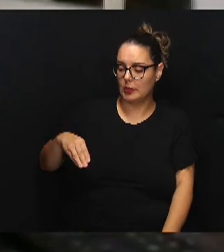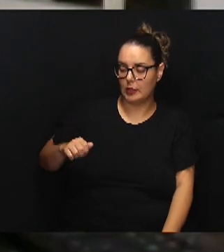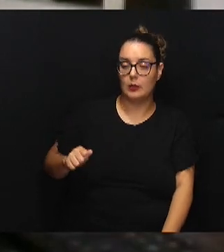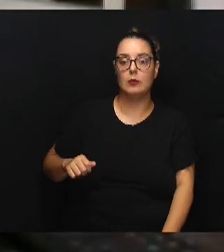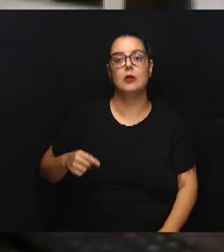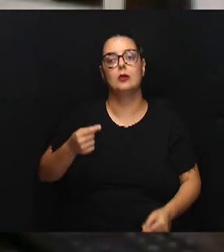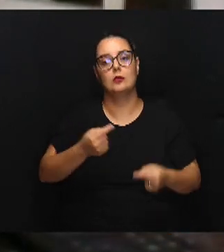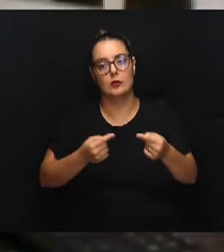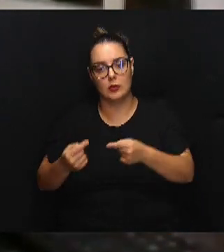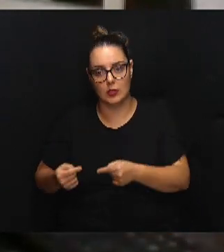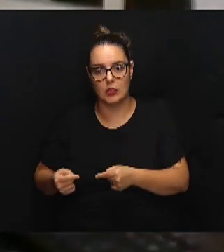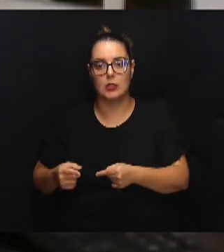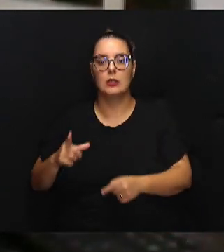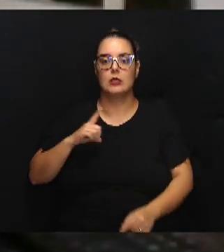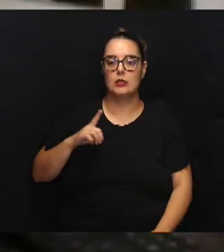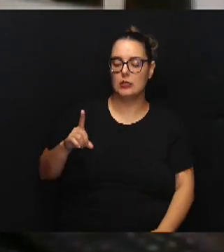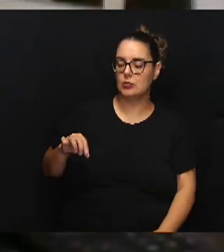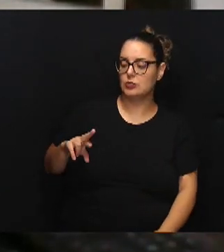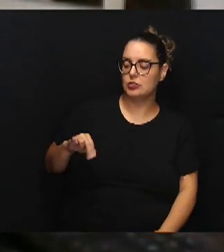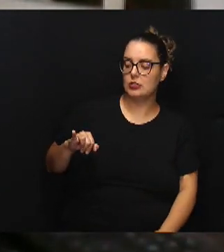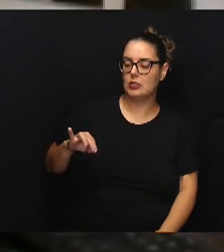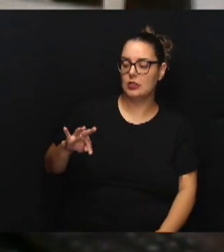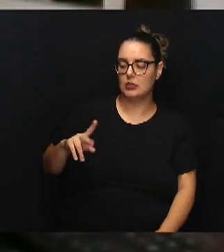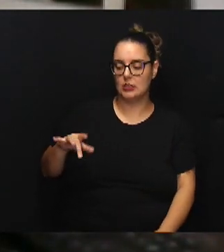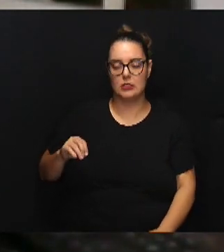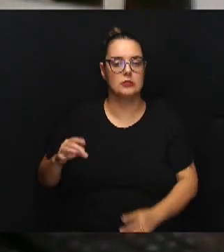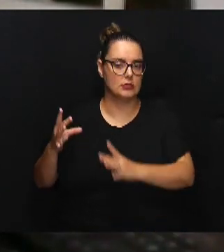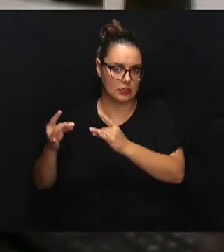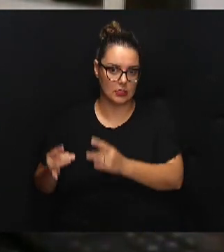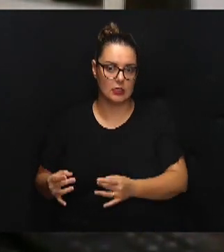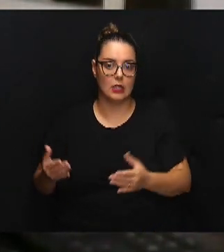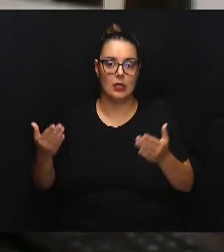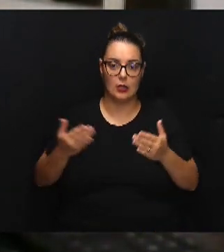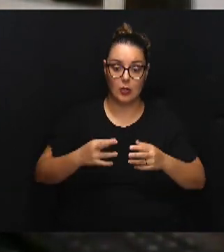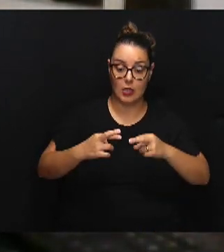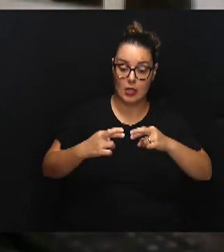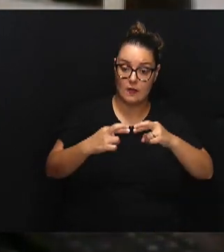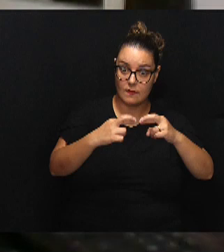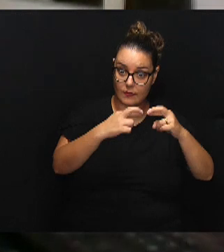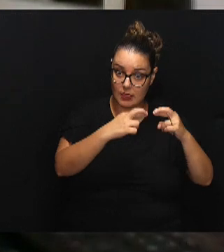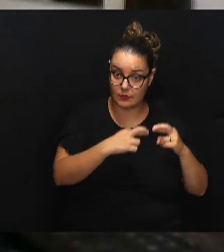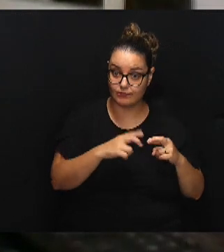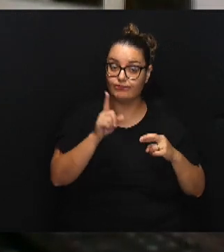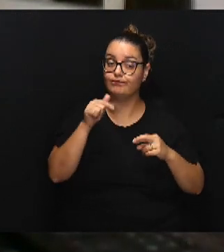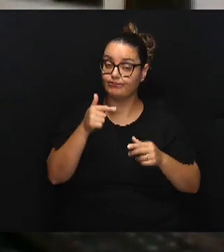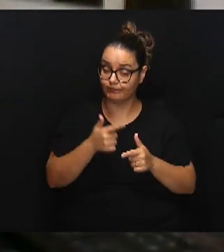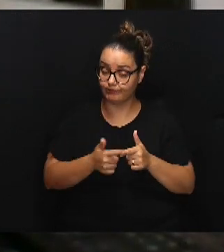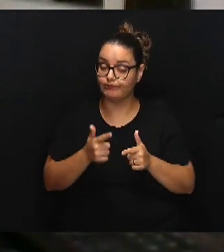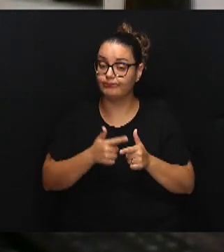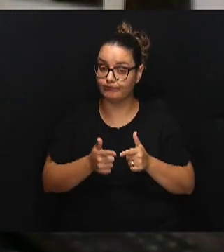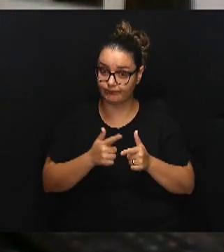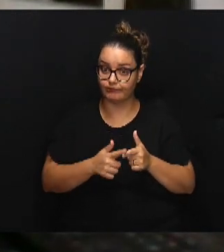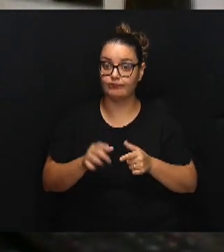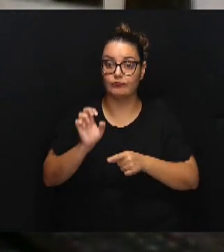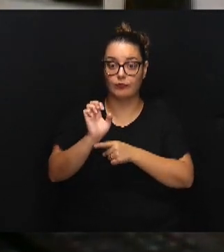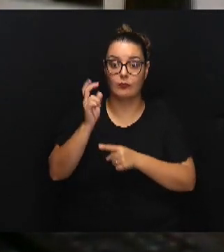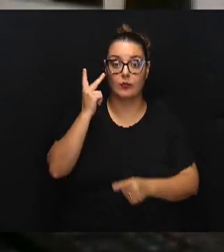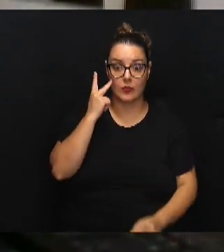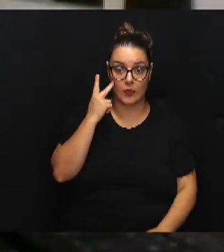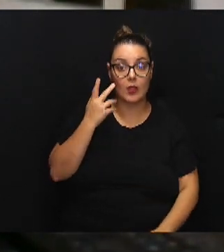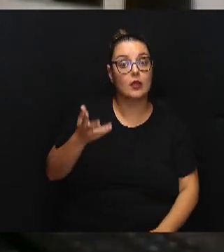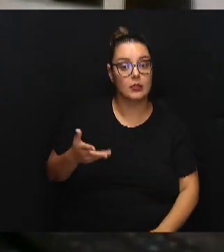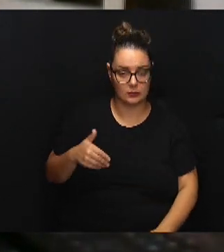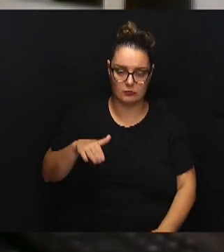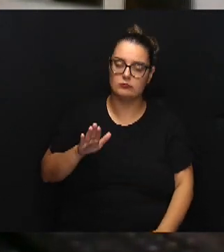tem também as suas diretrizes e tudo mais. Agora, a fiscalização que ainda é um problema. No Estado de São Paulo está bem